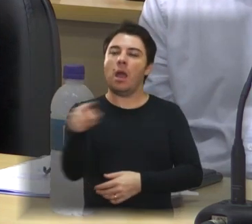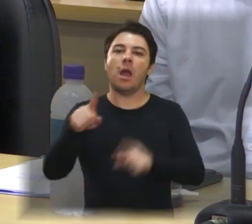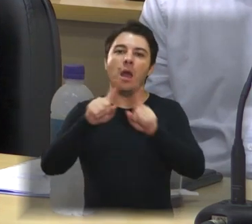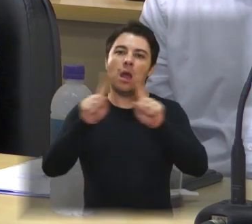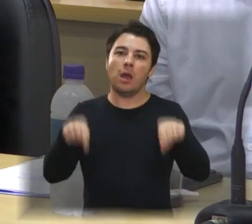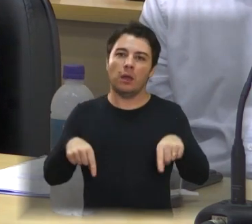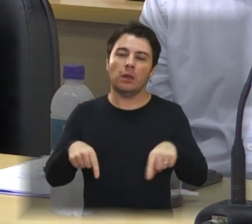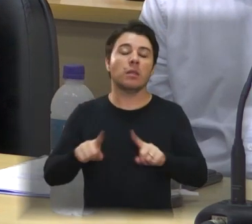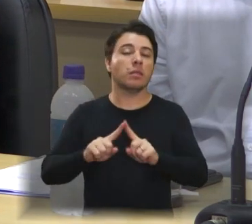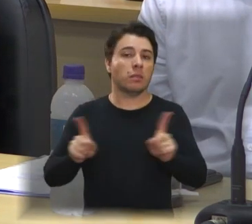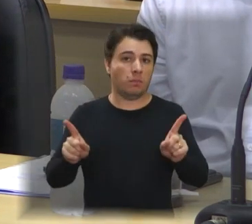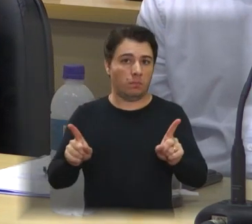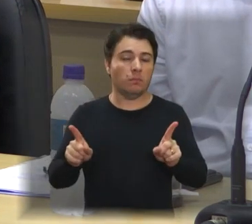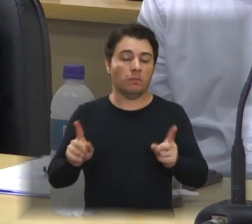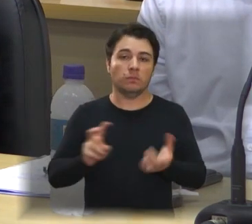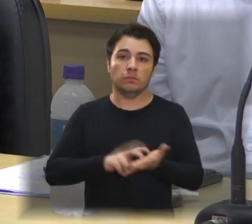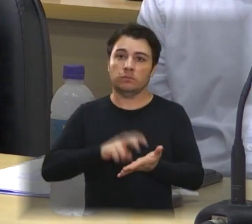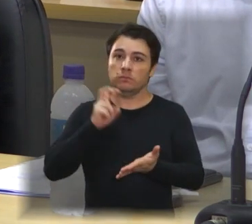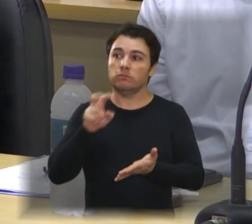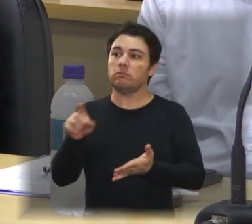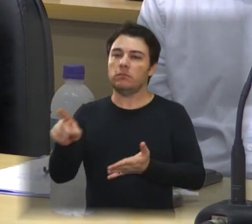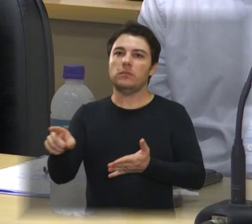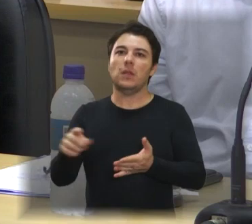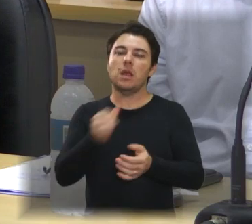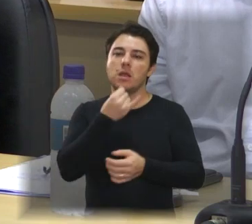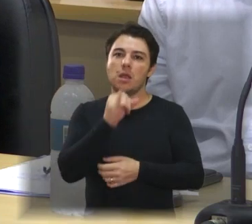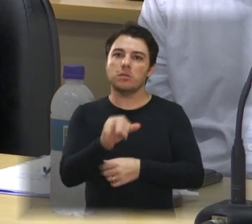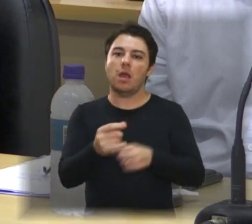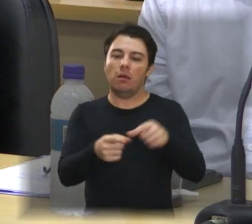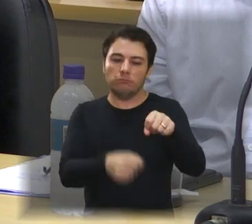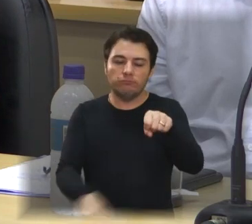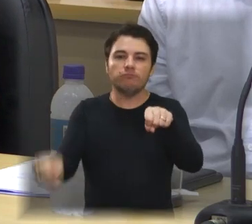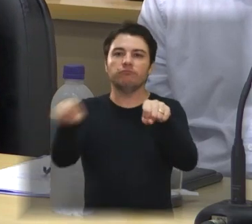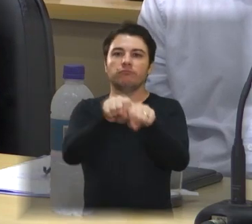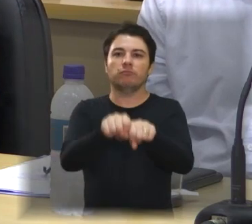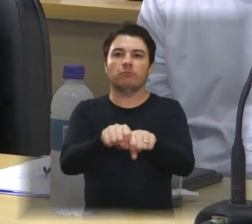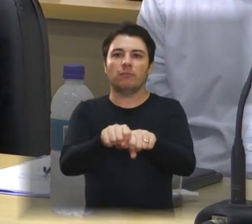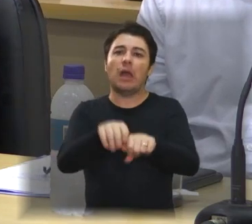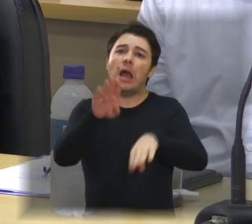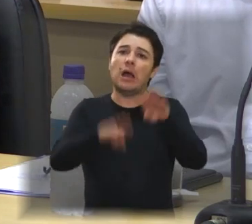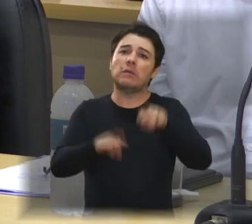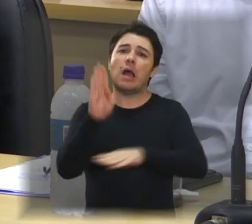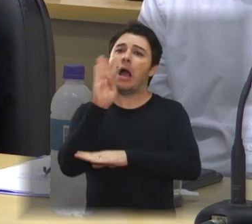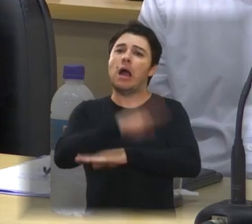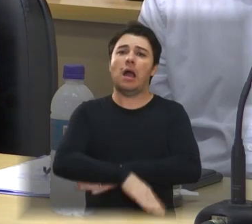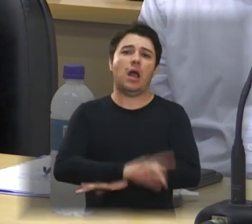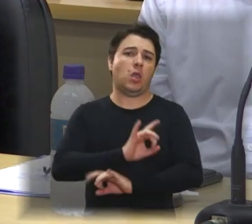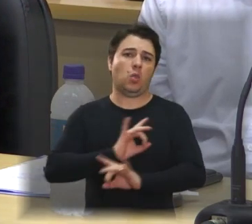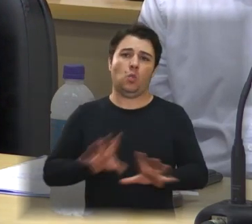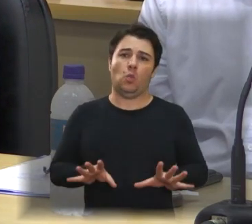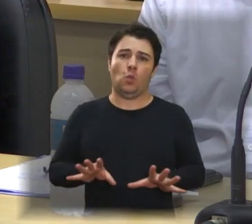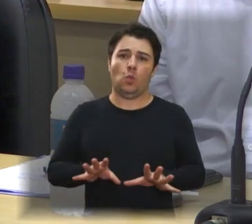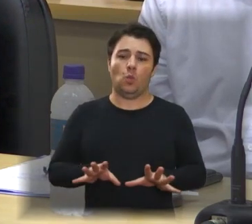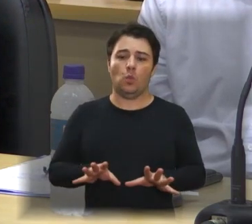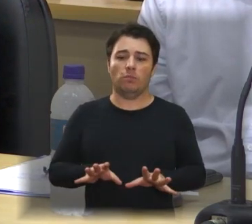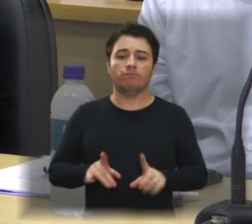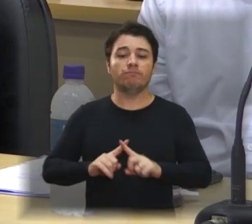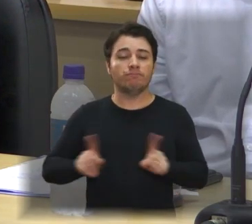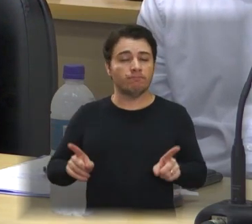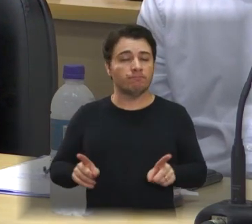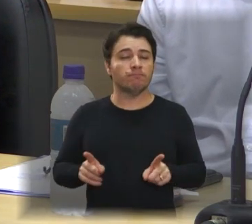durante a manhã a energia volta às vezes ela só vem no período da tarde e